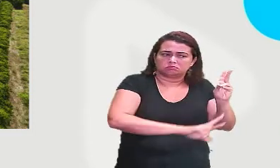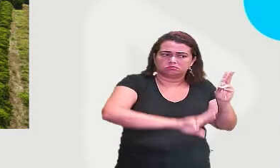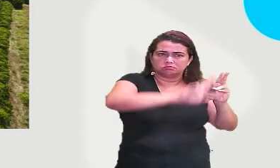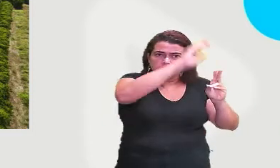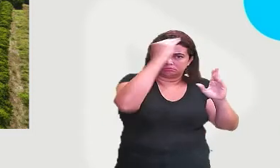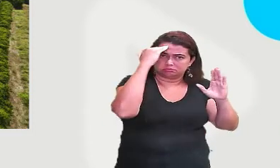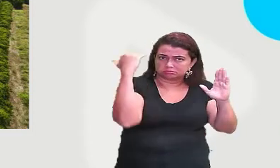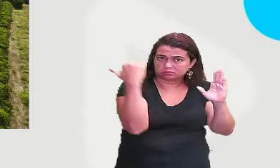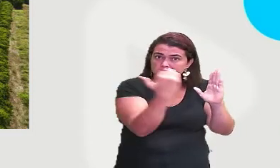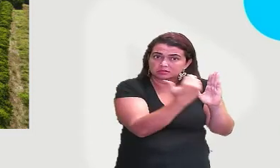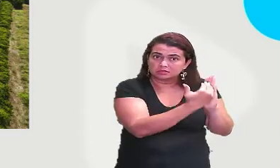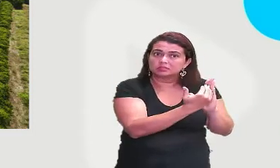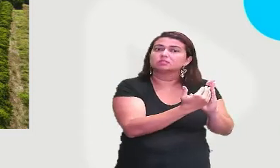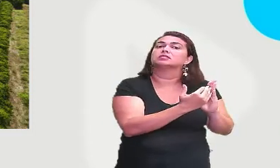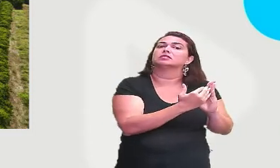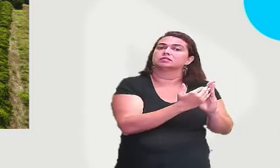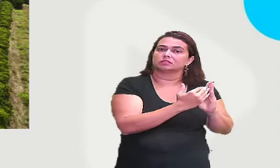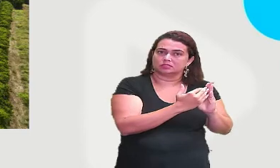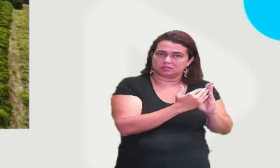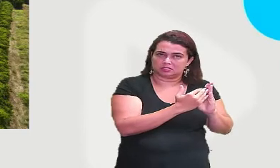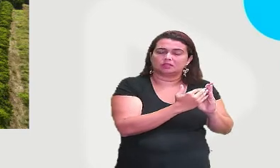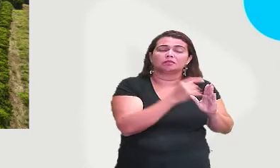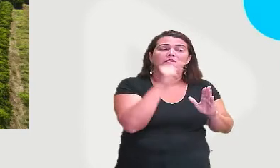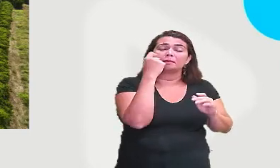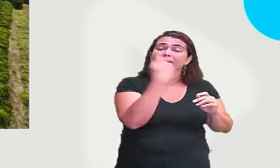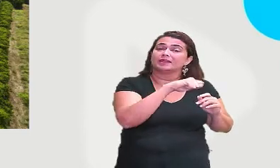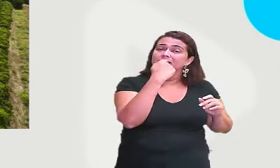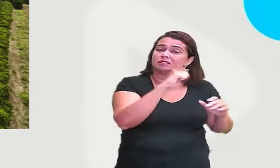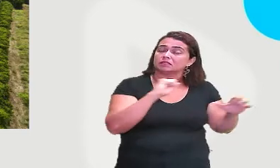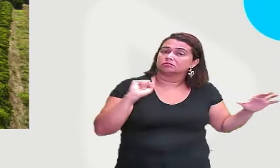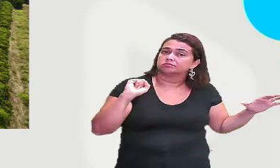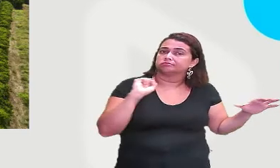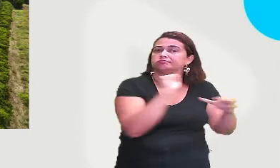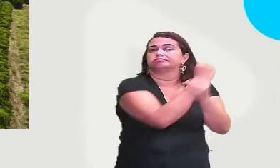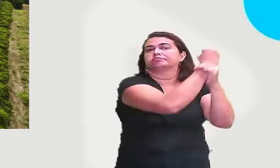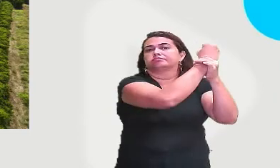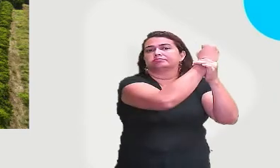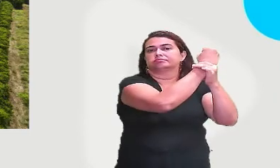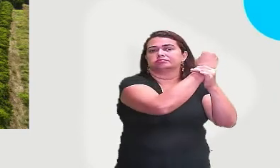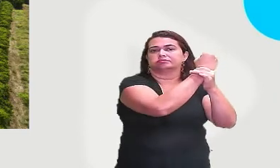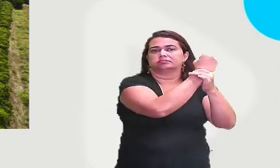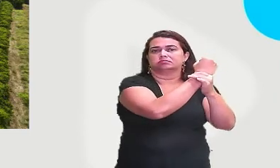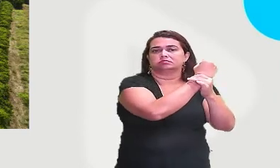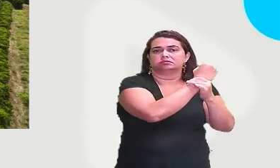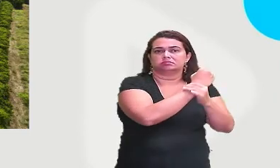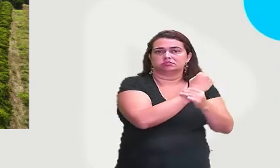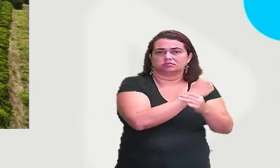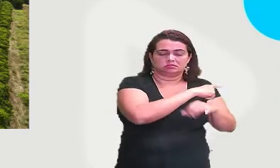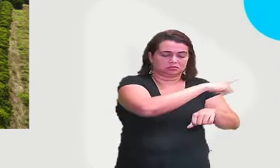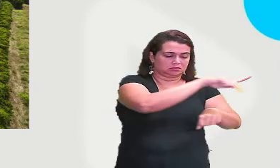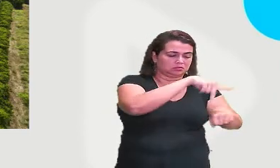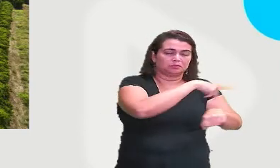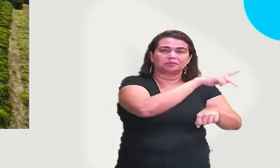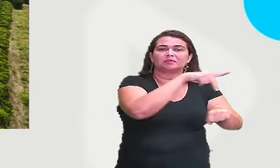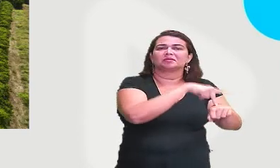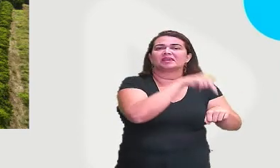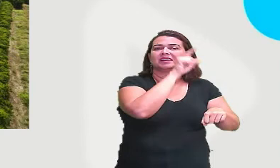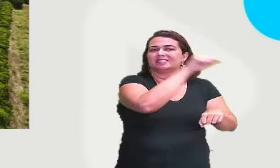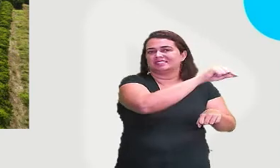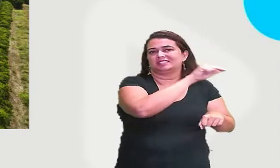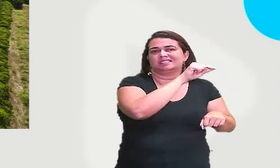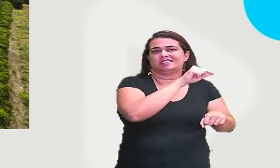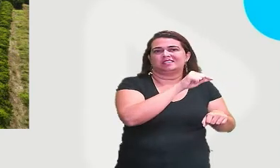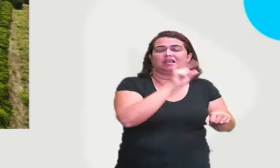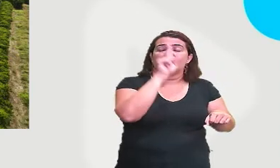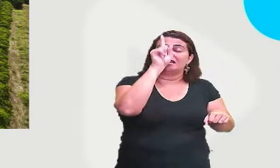patrimônio ambiental e cultural do país, certo? Então, a zona rural ela também tem essa missão. É uma das suas